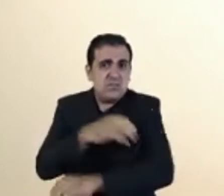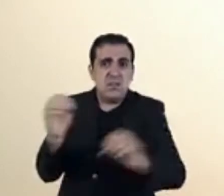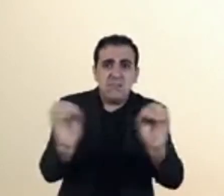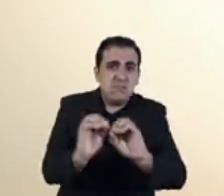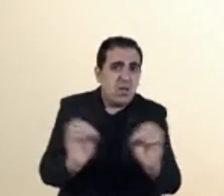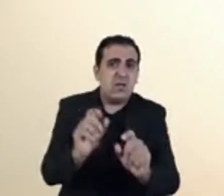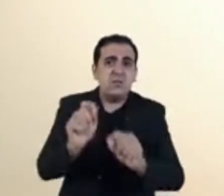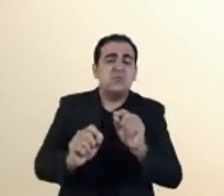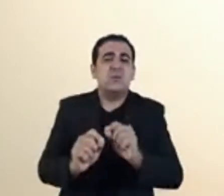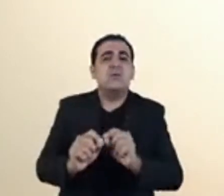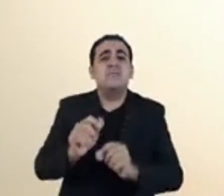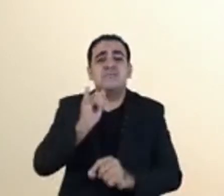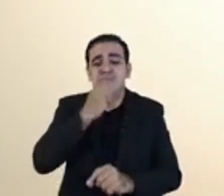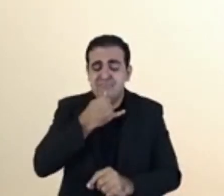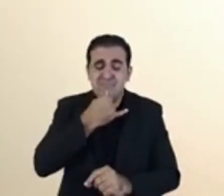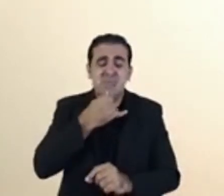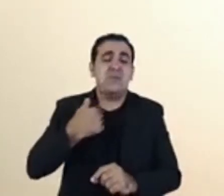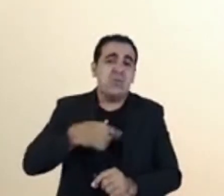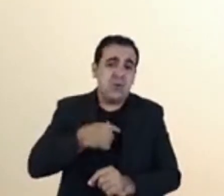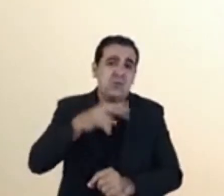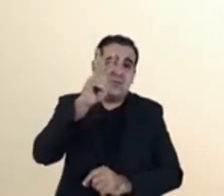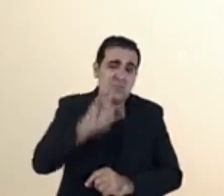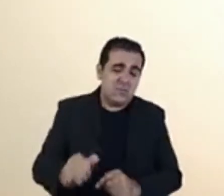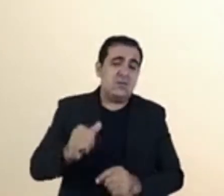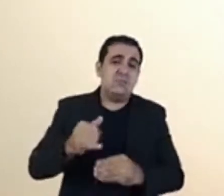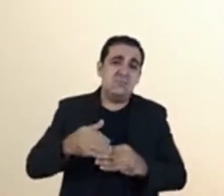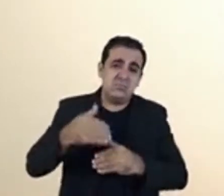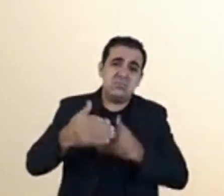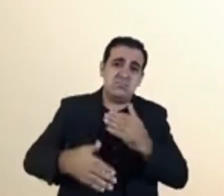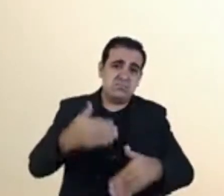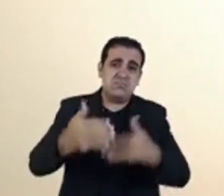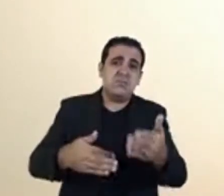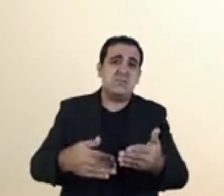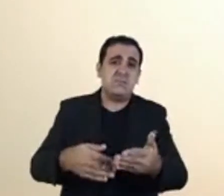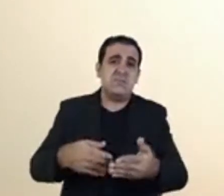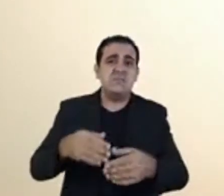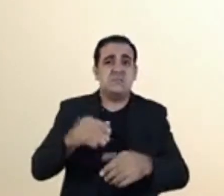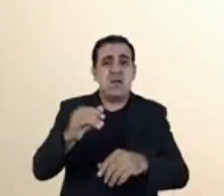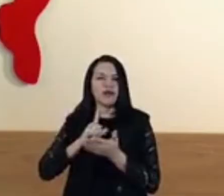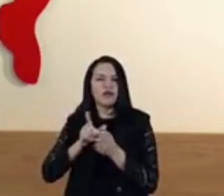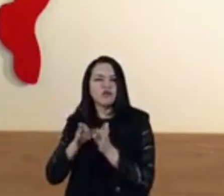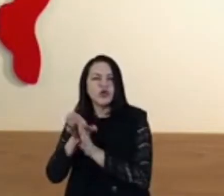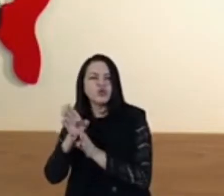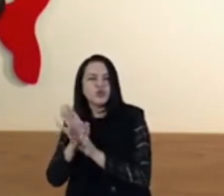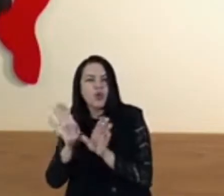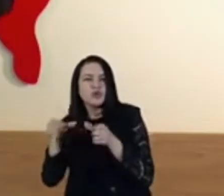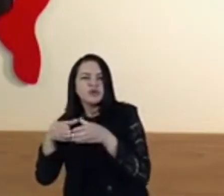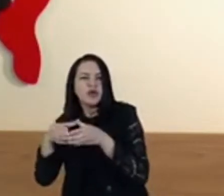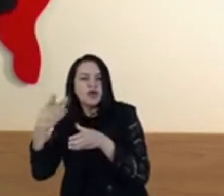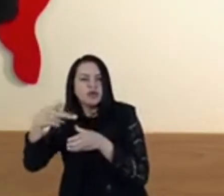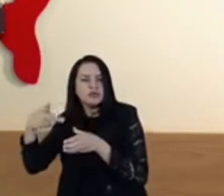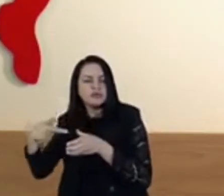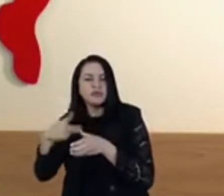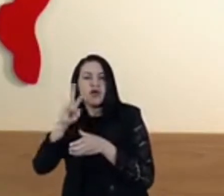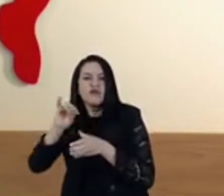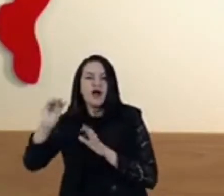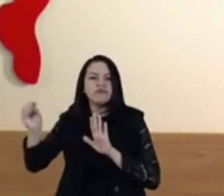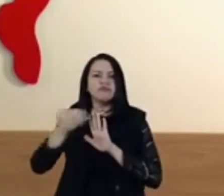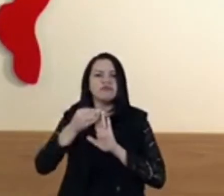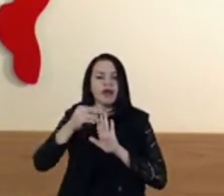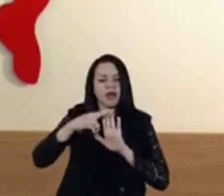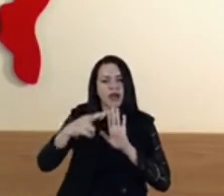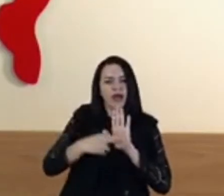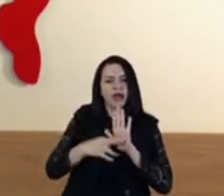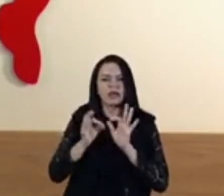Campeonato Maranhense de Futebol, Flávio Dino autorizou a volta dos treinos das equipes em julho e dos jogos para o mês de agosto.